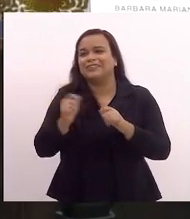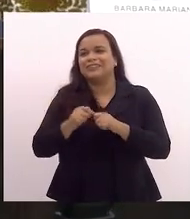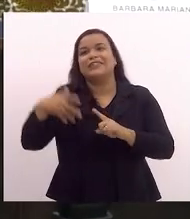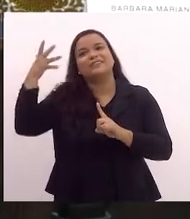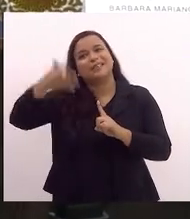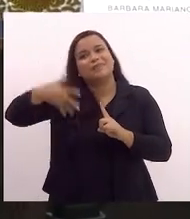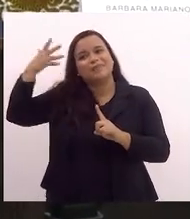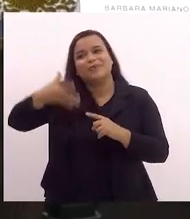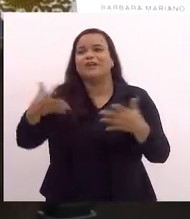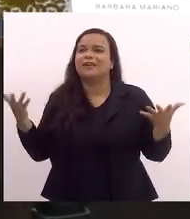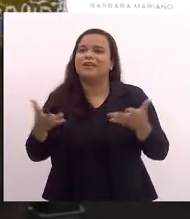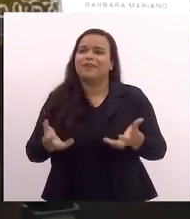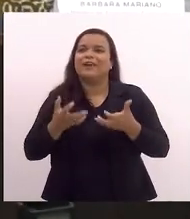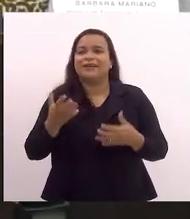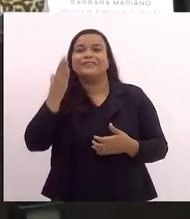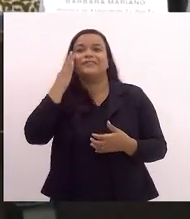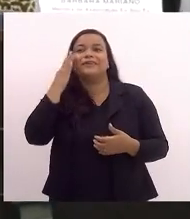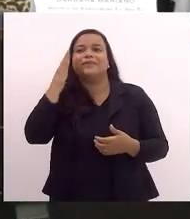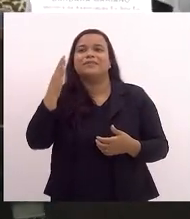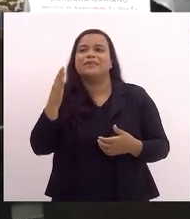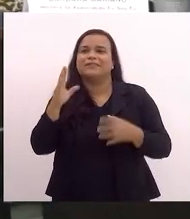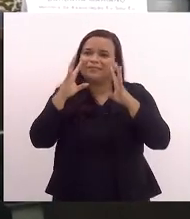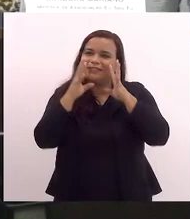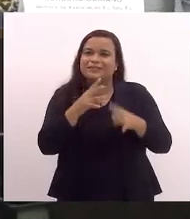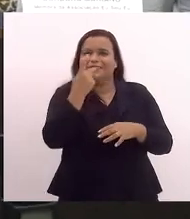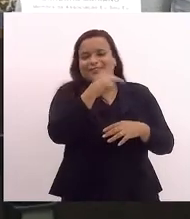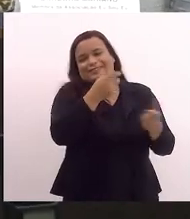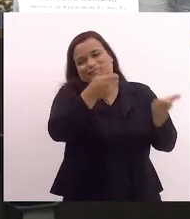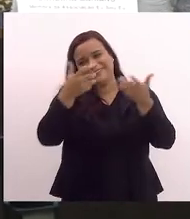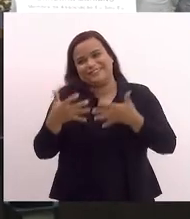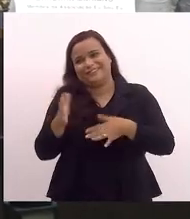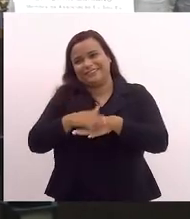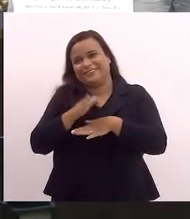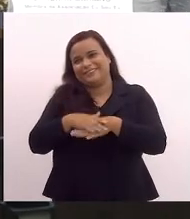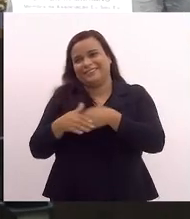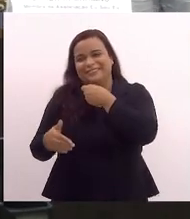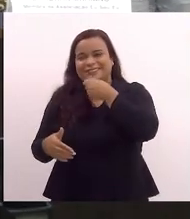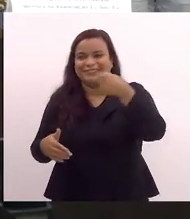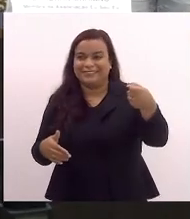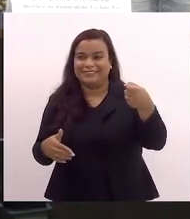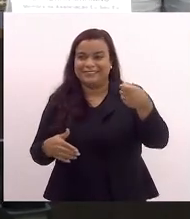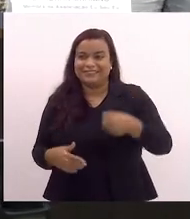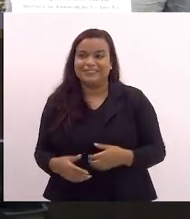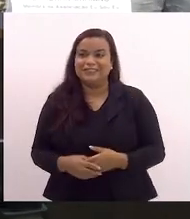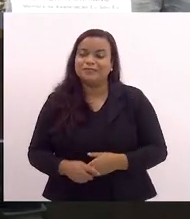cerimônia, agora queremos ouvir também esse homenageado.